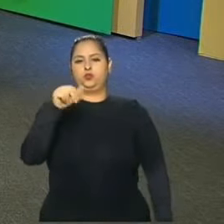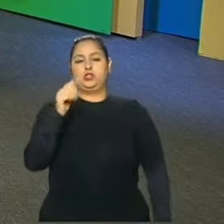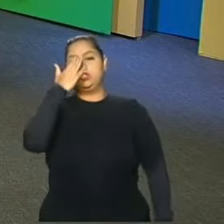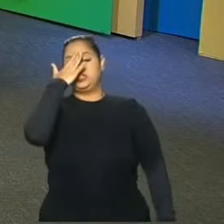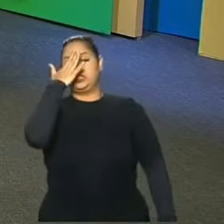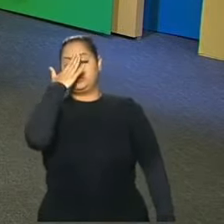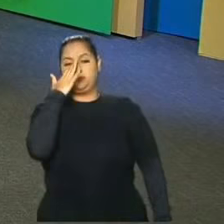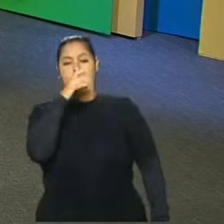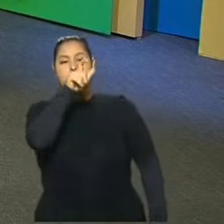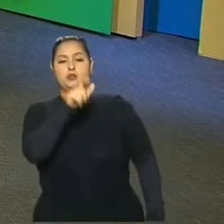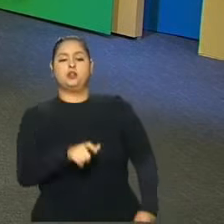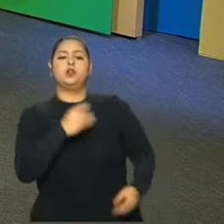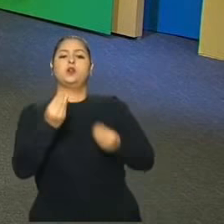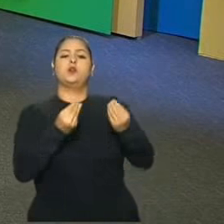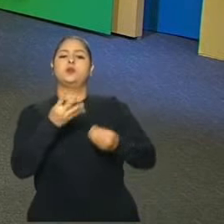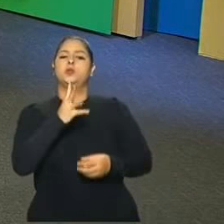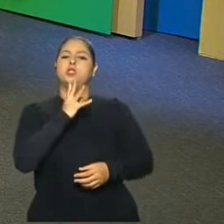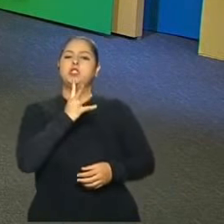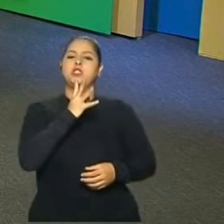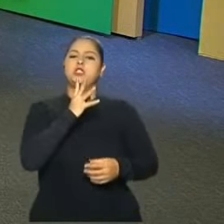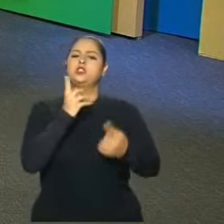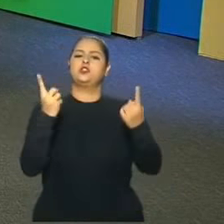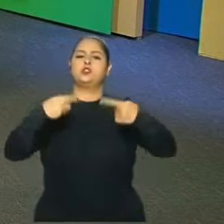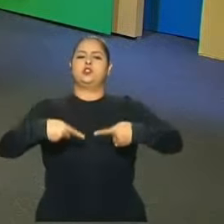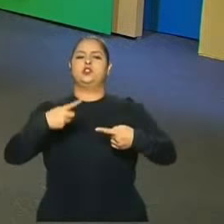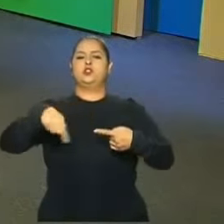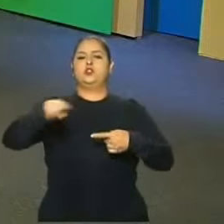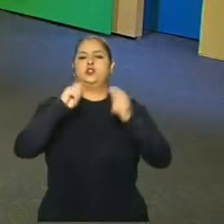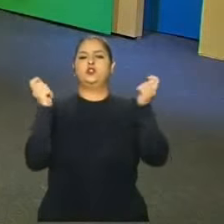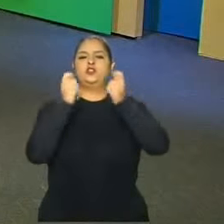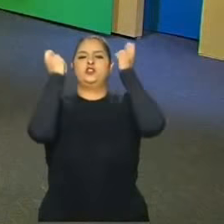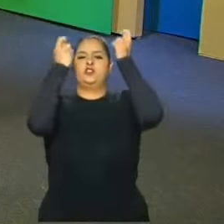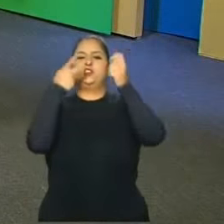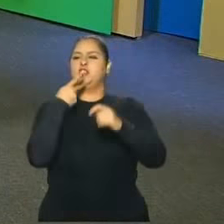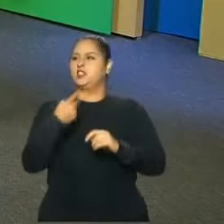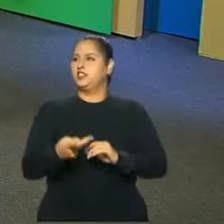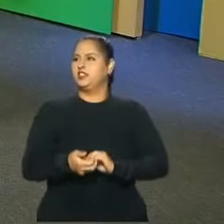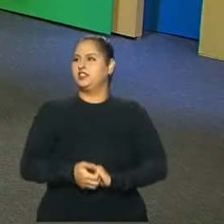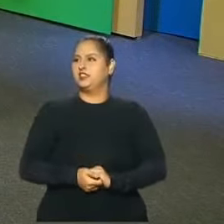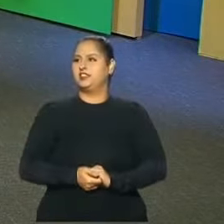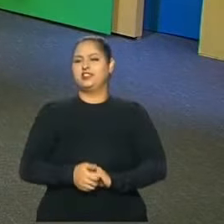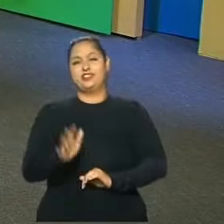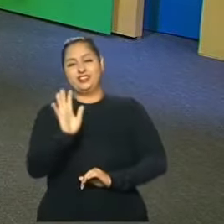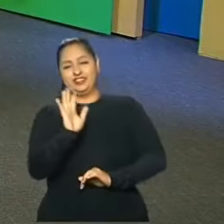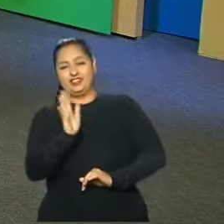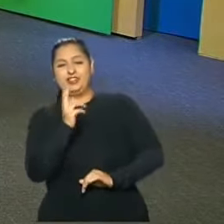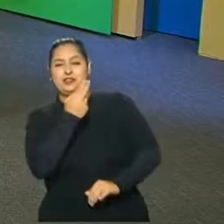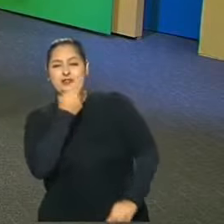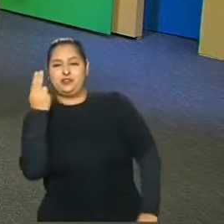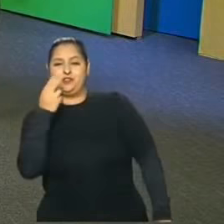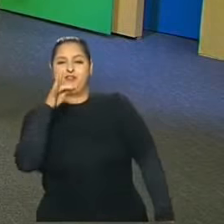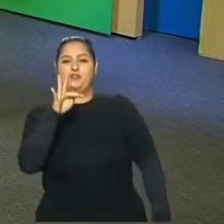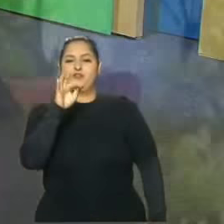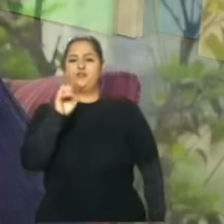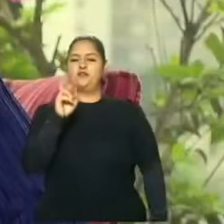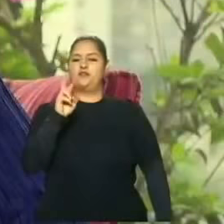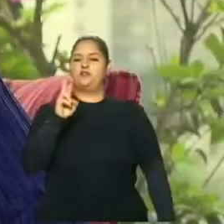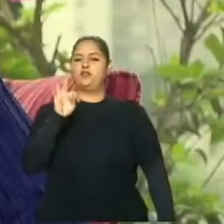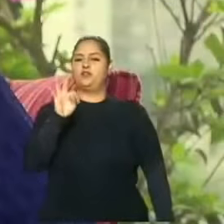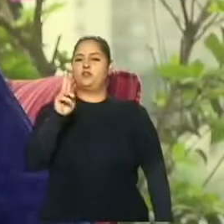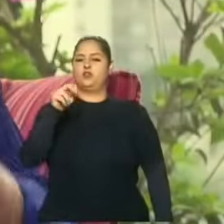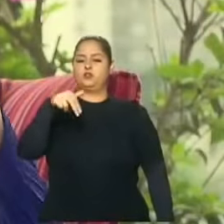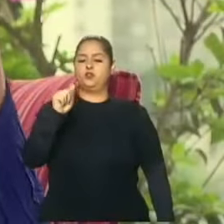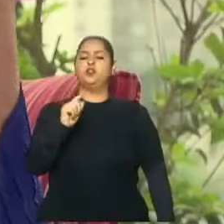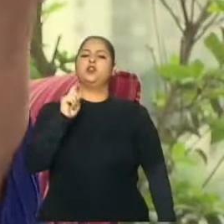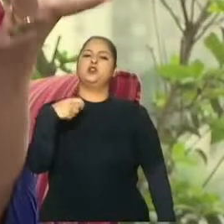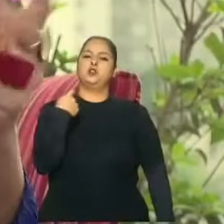ela conhecer os finalistas de nosso festival. Diz aí, Fortuna. Meu nome é Fortuna, eu sou cantora,